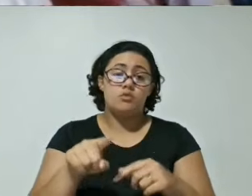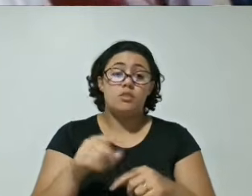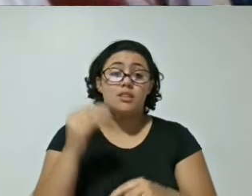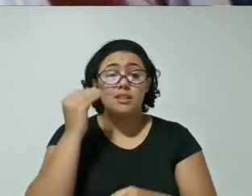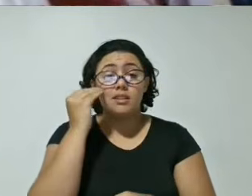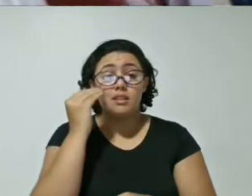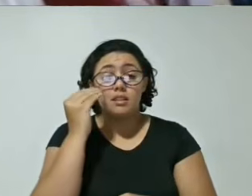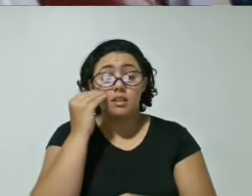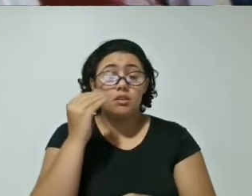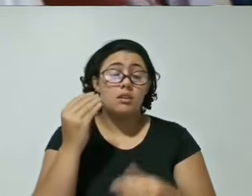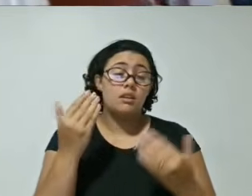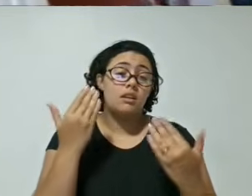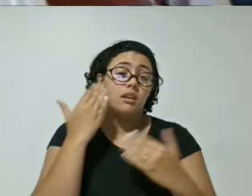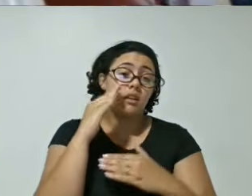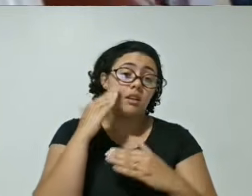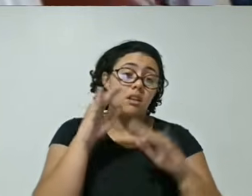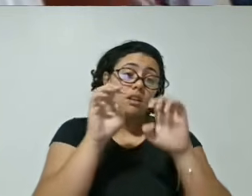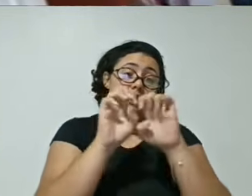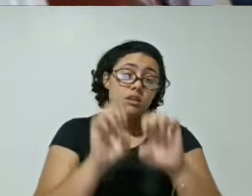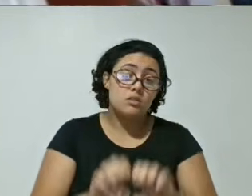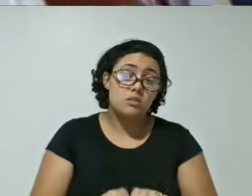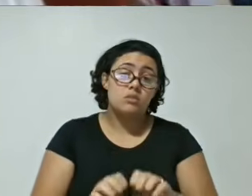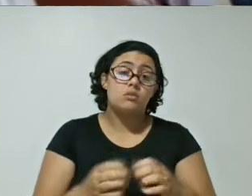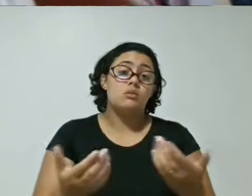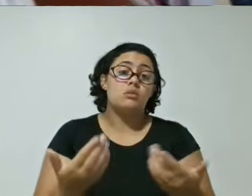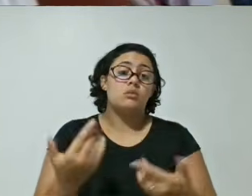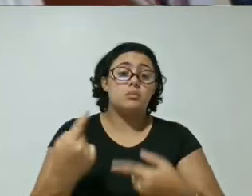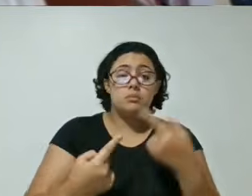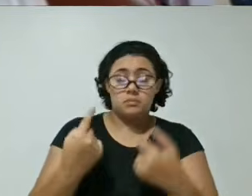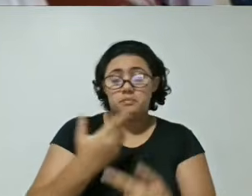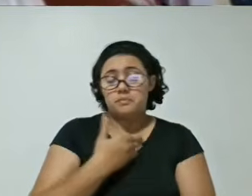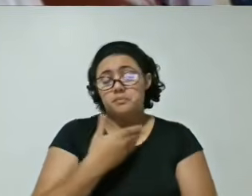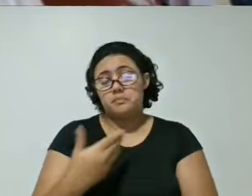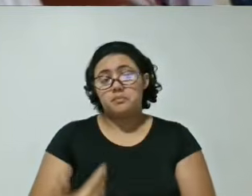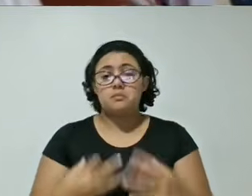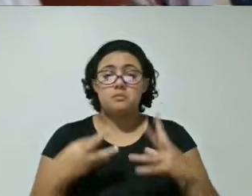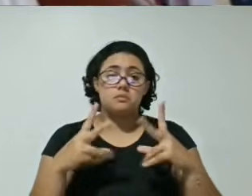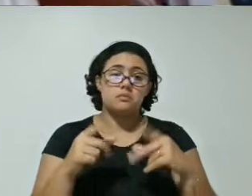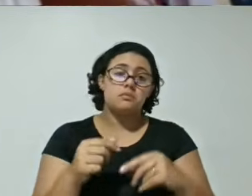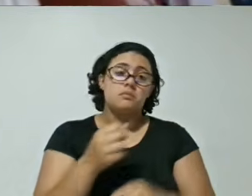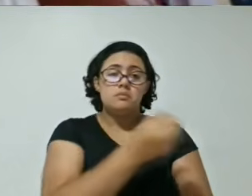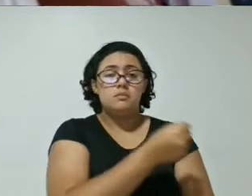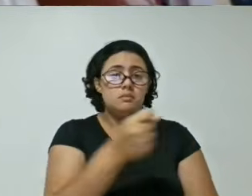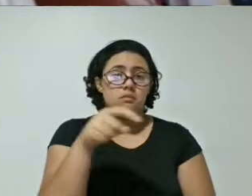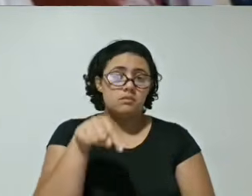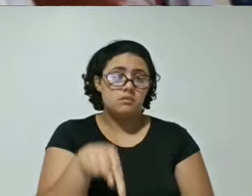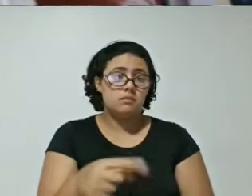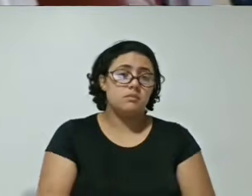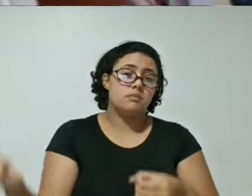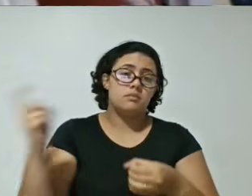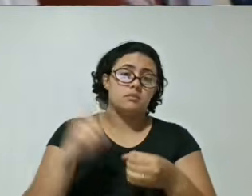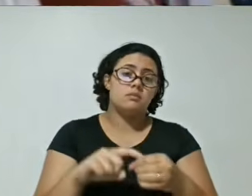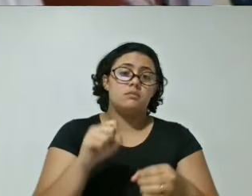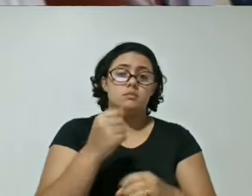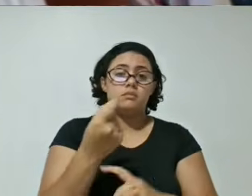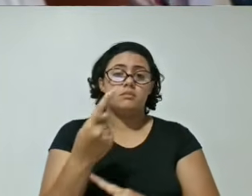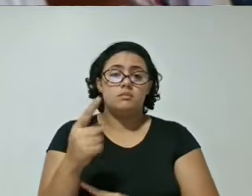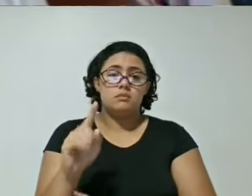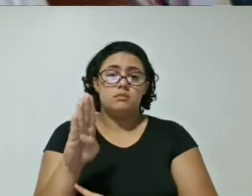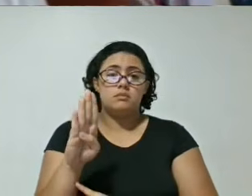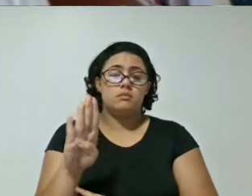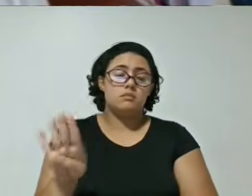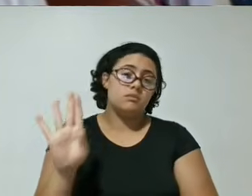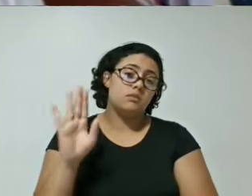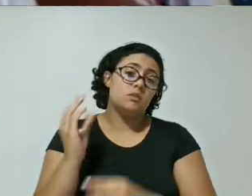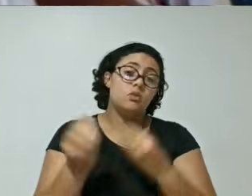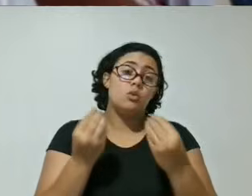estrutura, a instrumentalização, política pública e tudo, trazendo isso de volta para o São Bernardo, como que isso